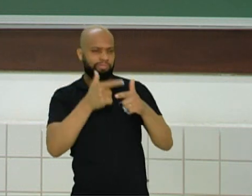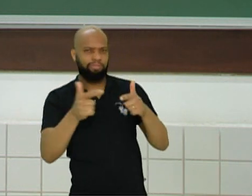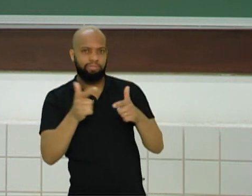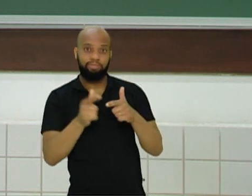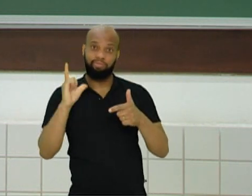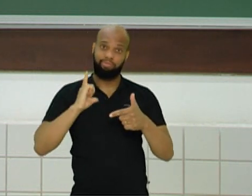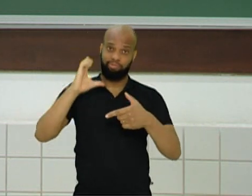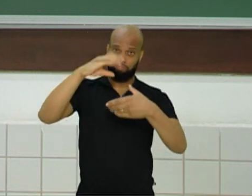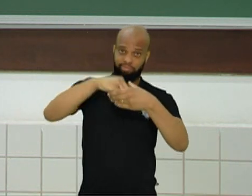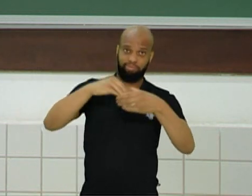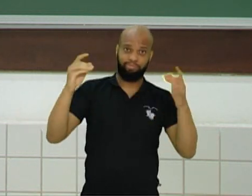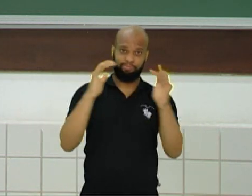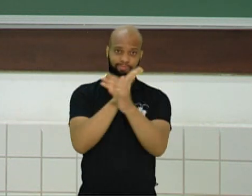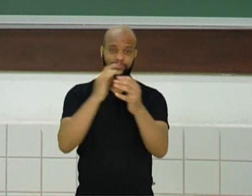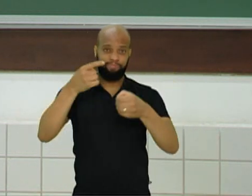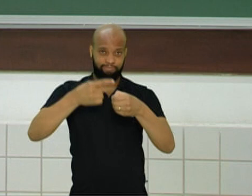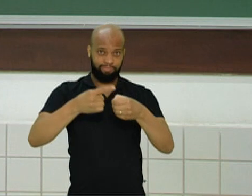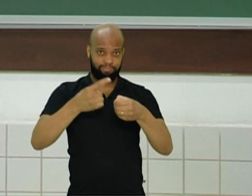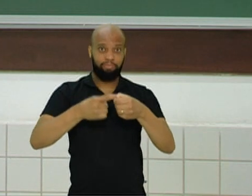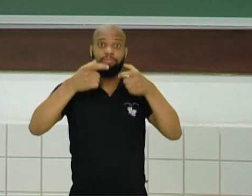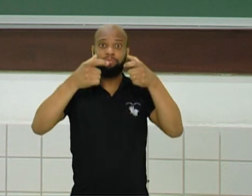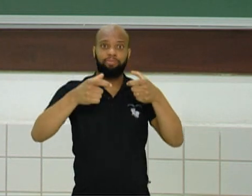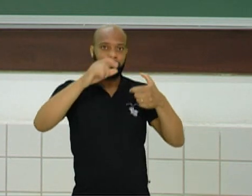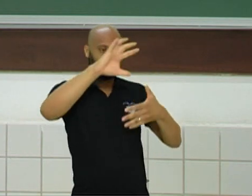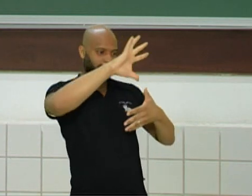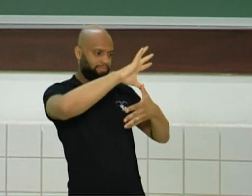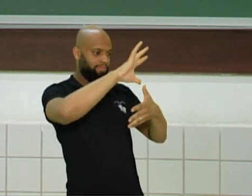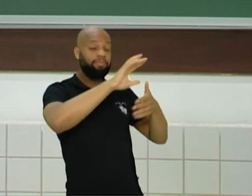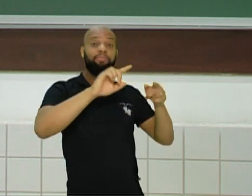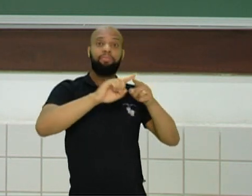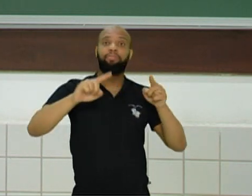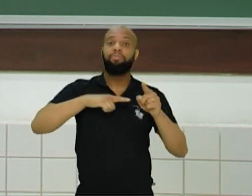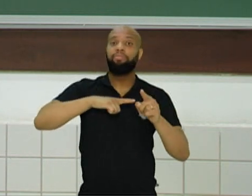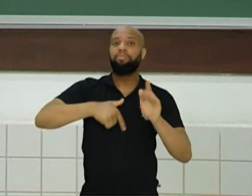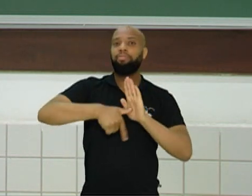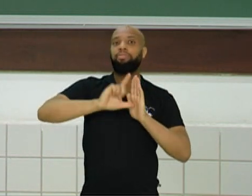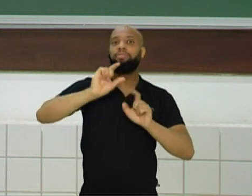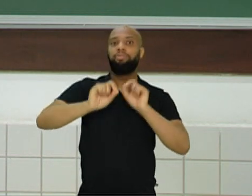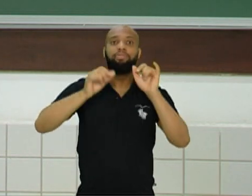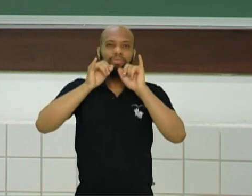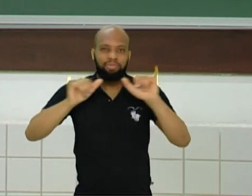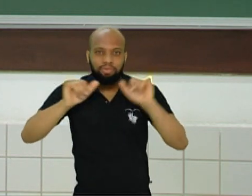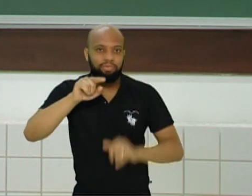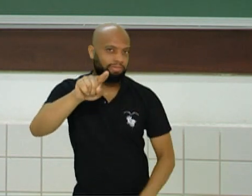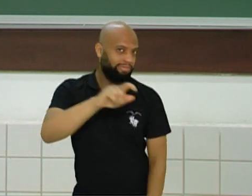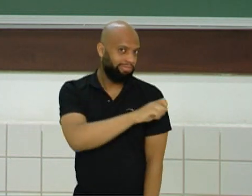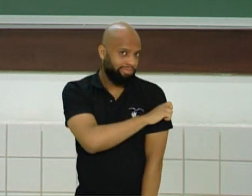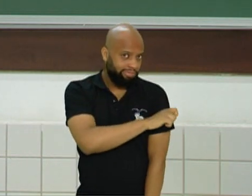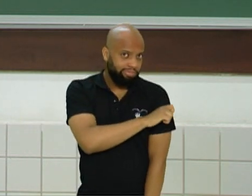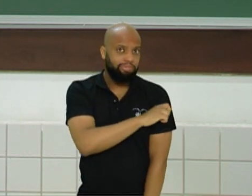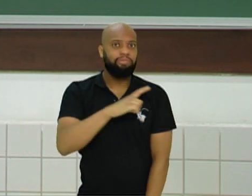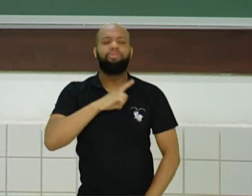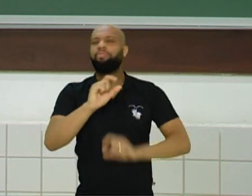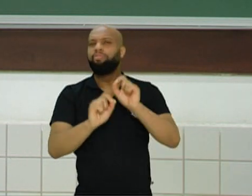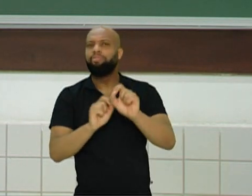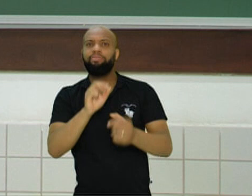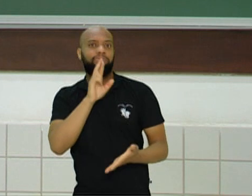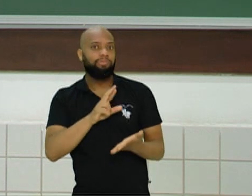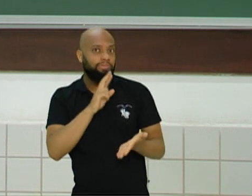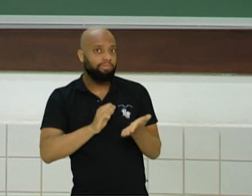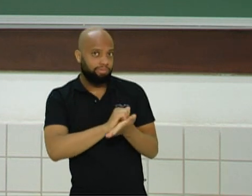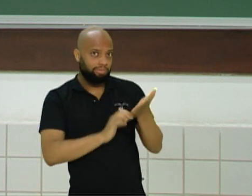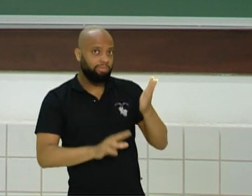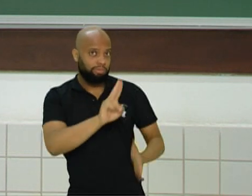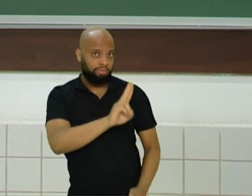da América. Mas antes de começar a nossa aula, vale lembrar que você, estudante, que está fazendo as suas atividades